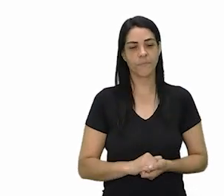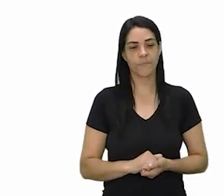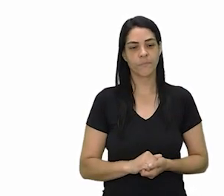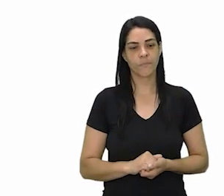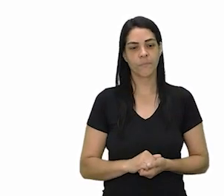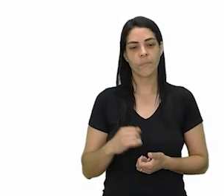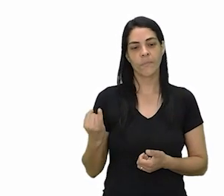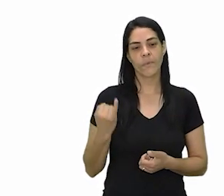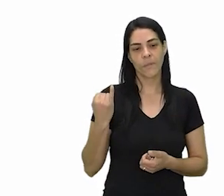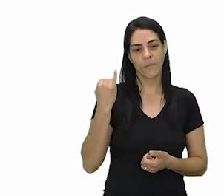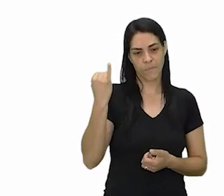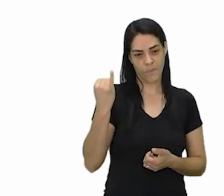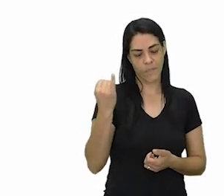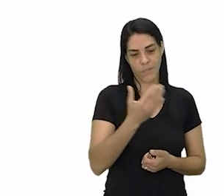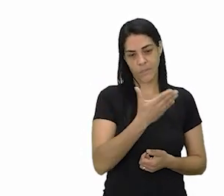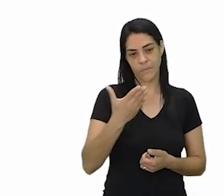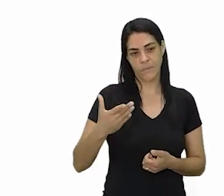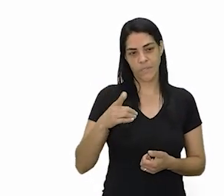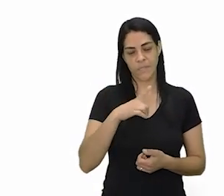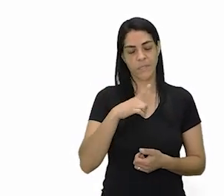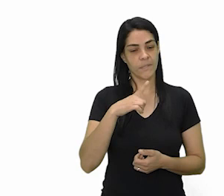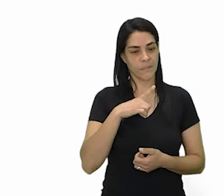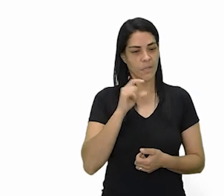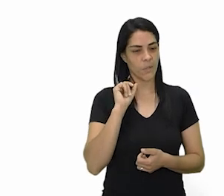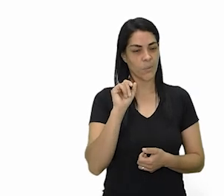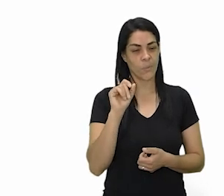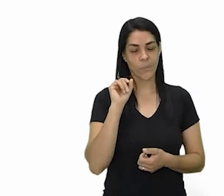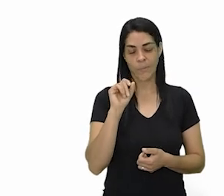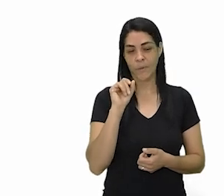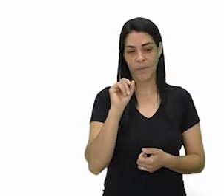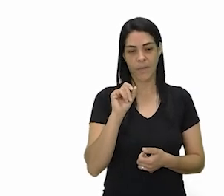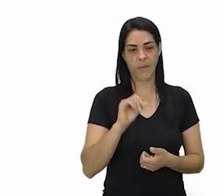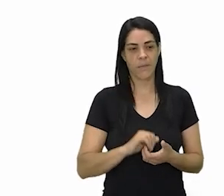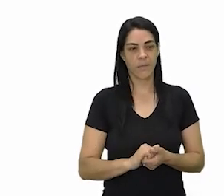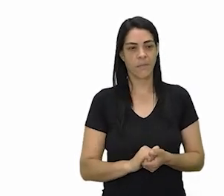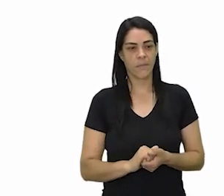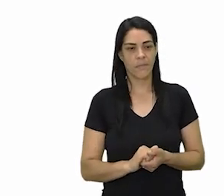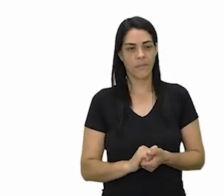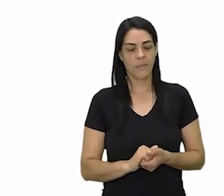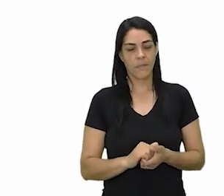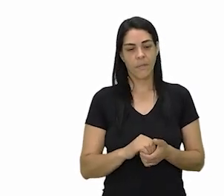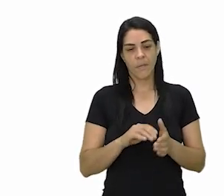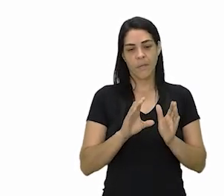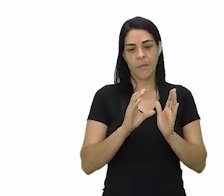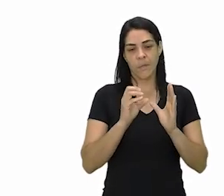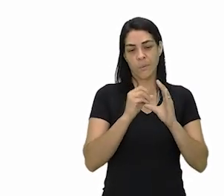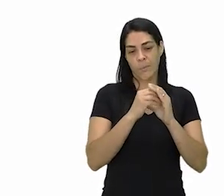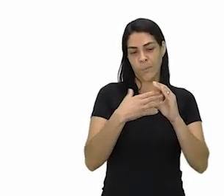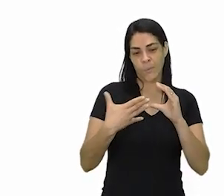É importante que vocês tenham em mente que tanto o currículo